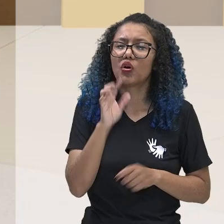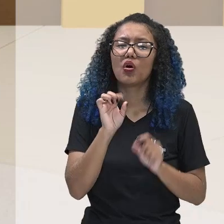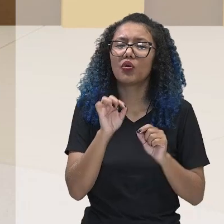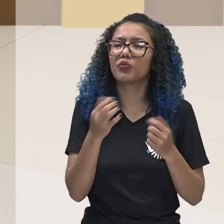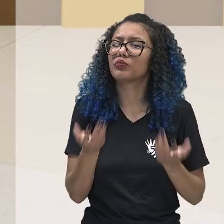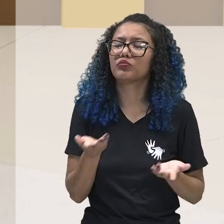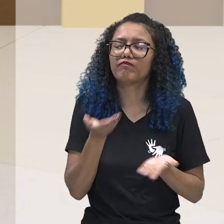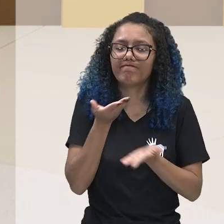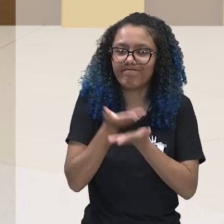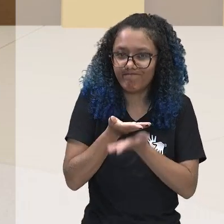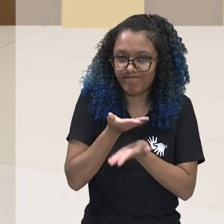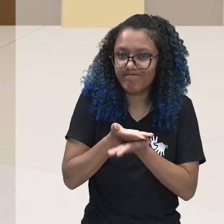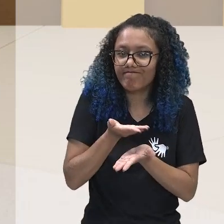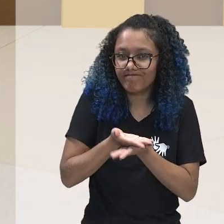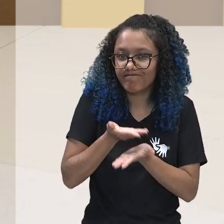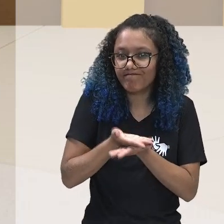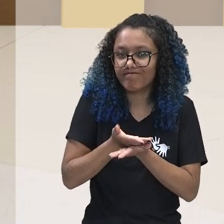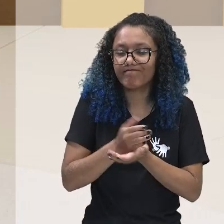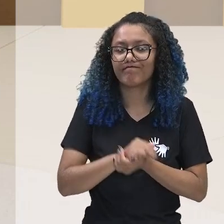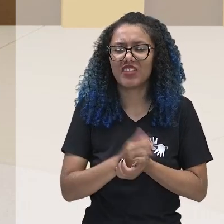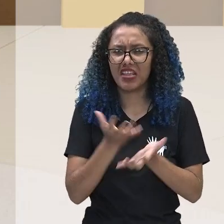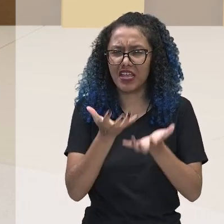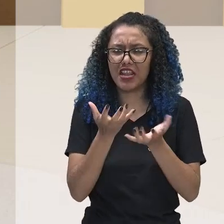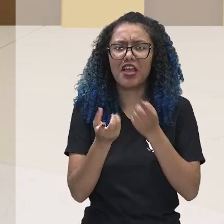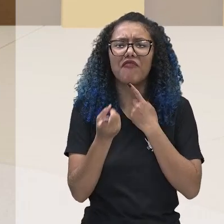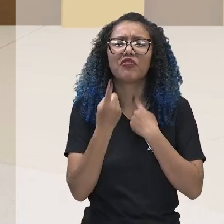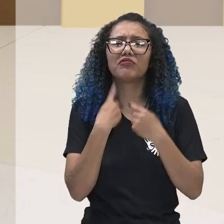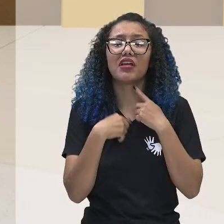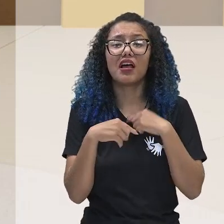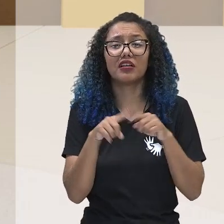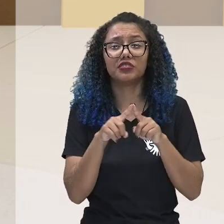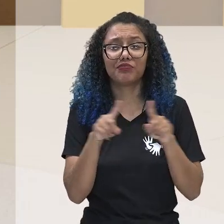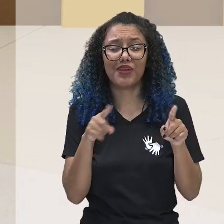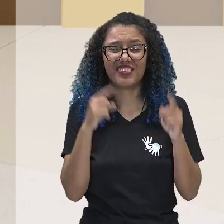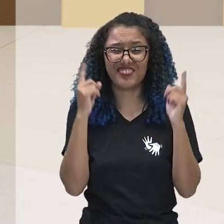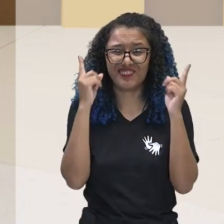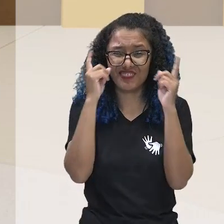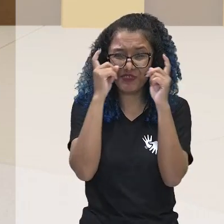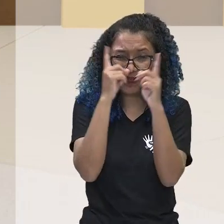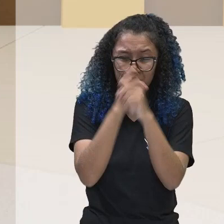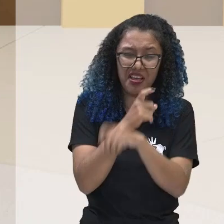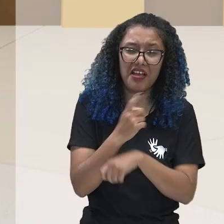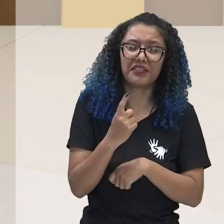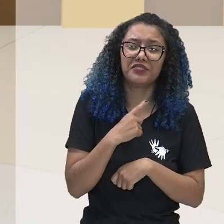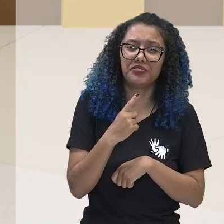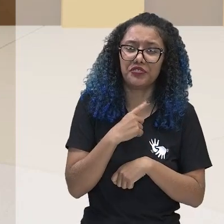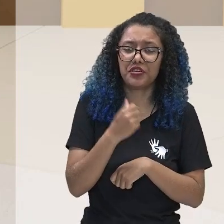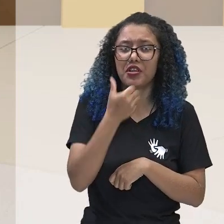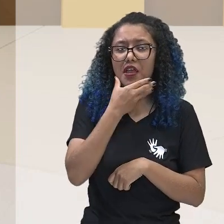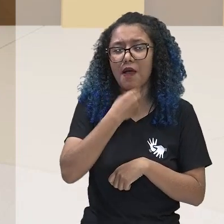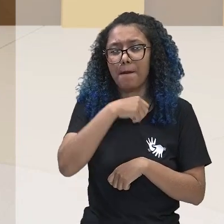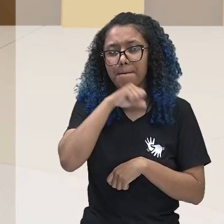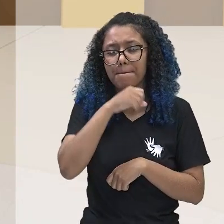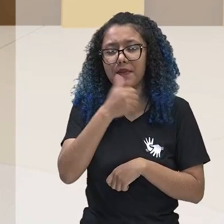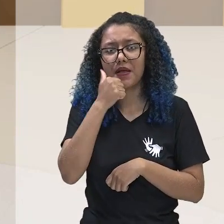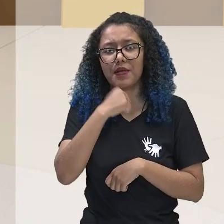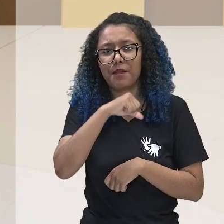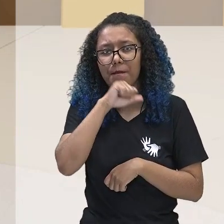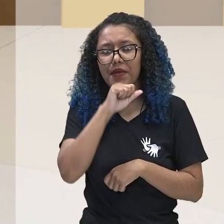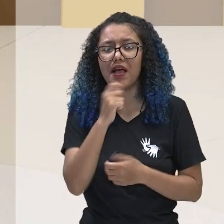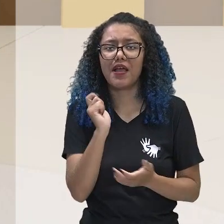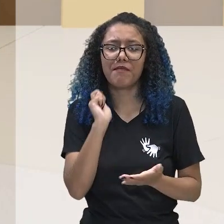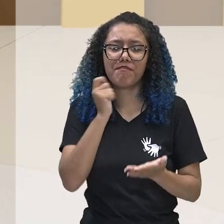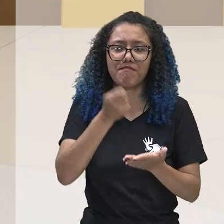queria estudar e, por conta aí de várias dificuldades que a família dele passava, né, os pais acabaram por não poder pagar